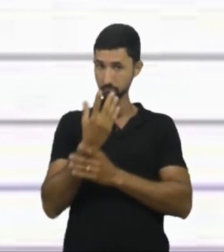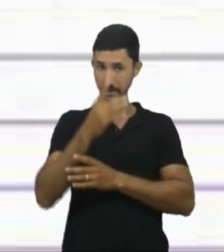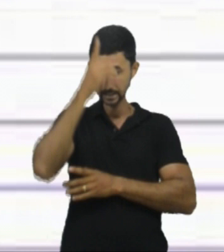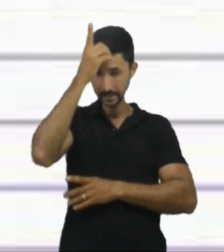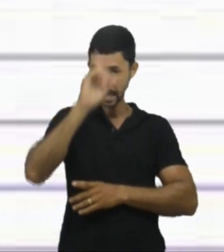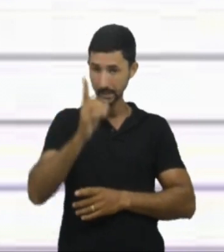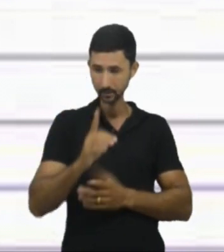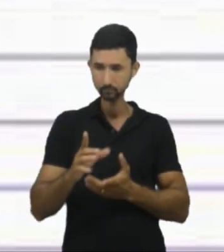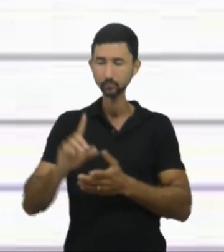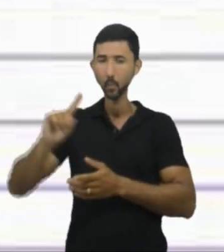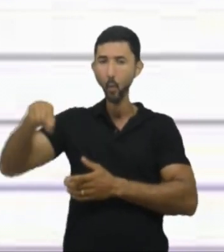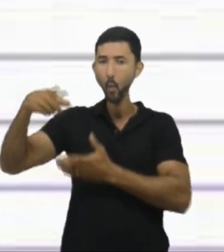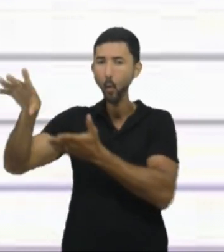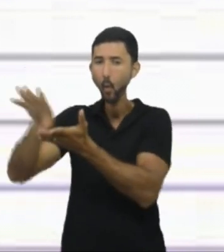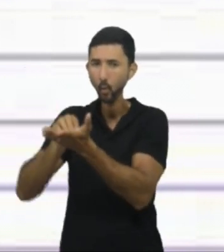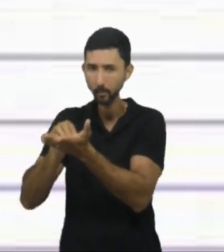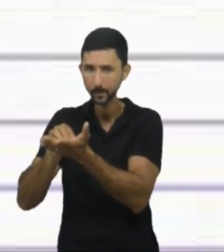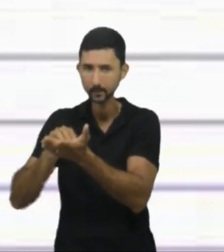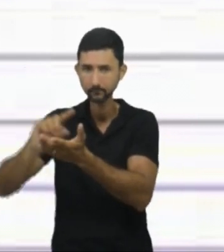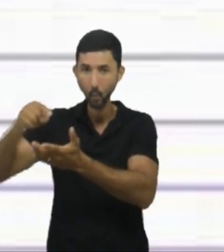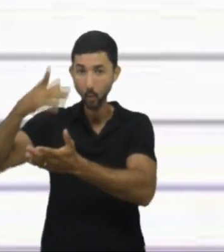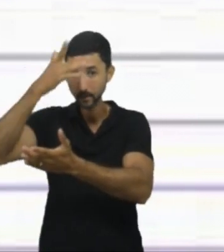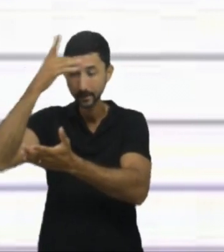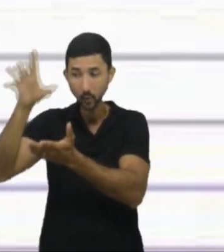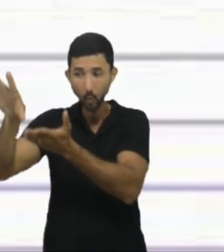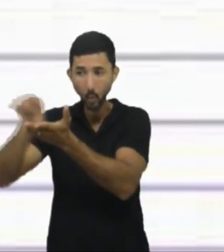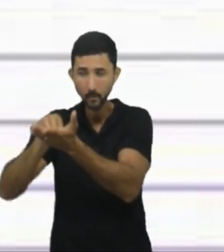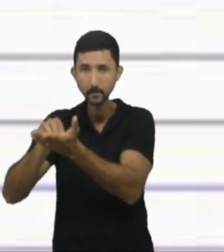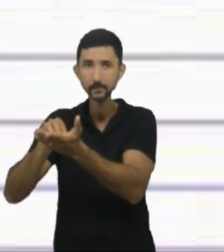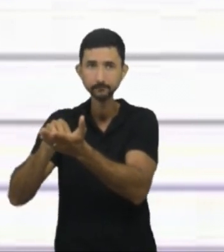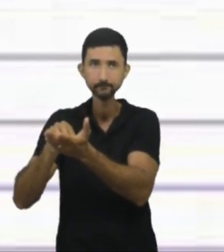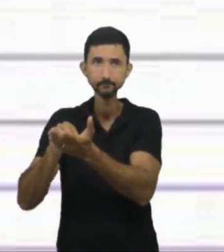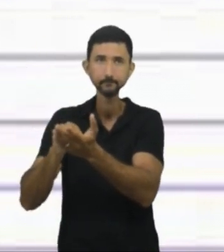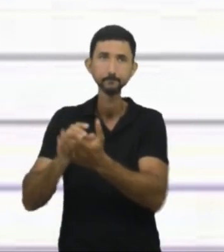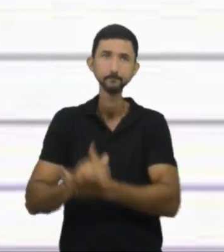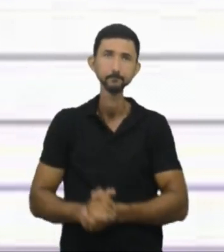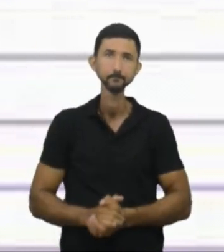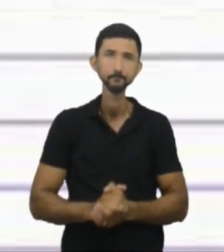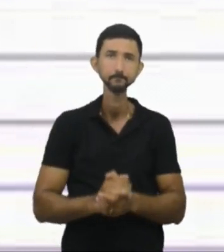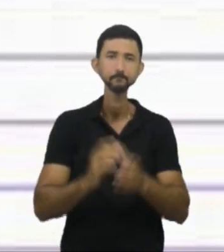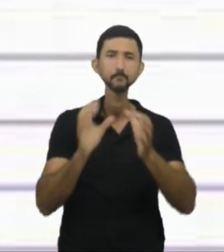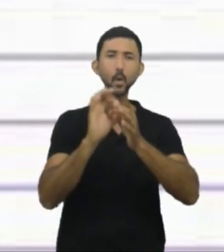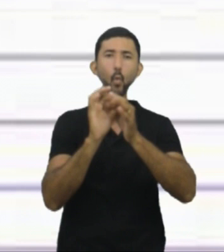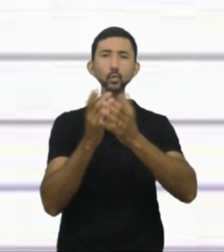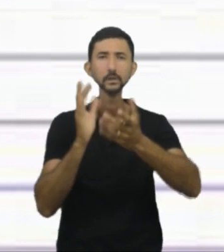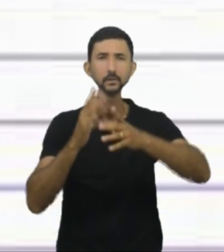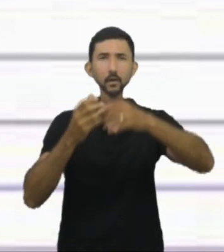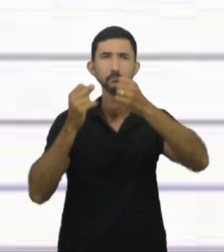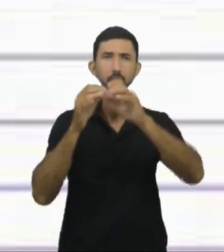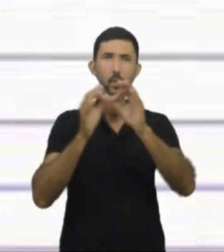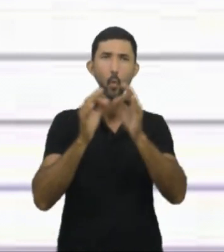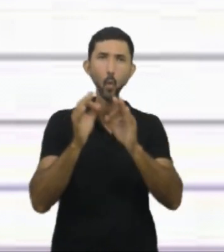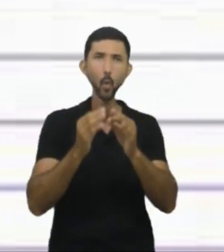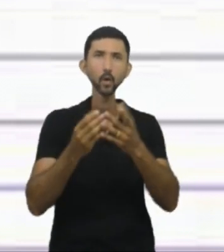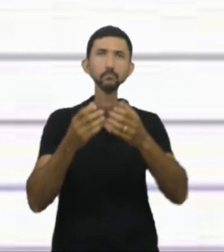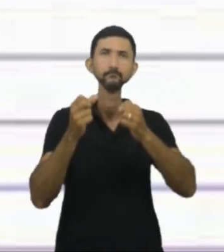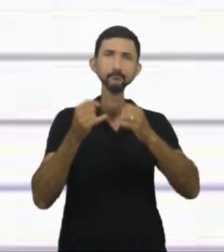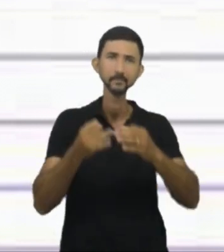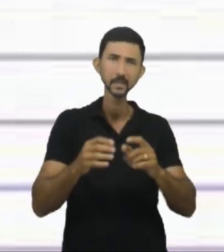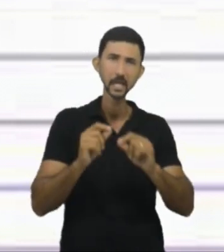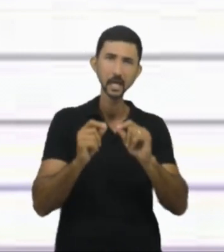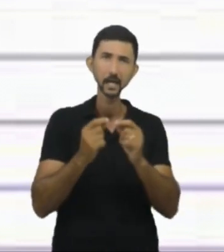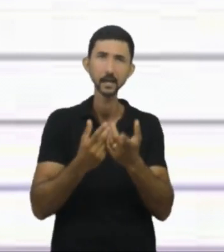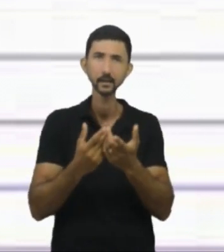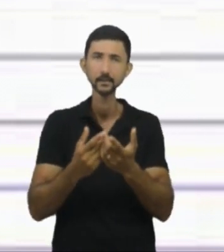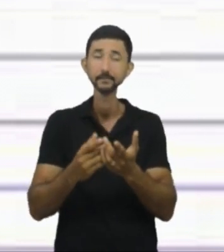mas eu achei bem interessante para você não esquecer mais essa ordem. As conjunções que nós chamamos de coordenativas,